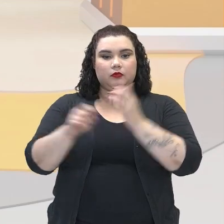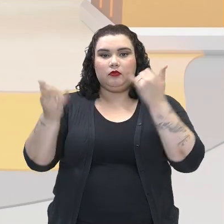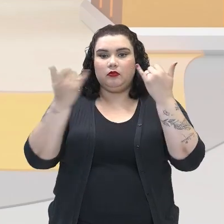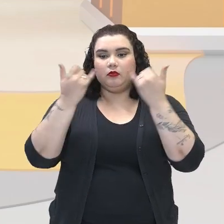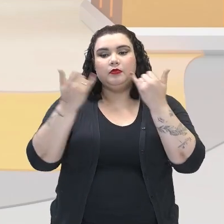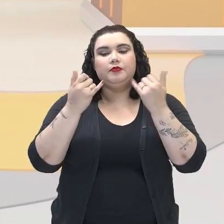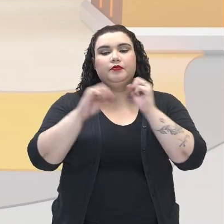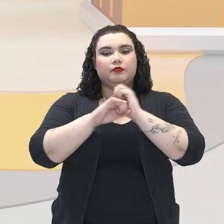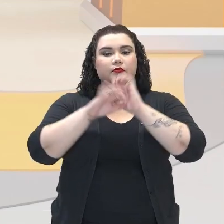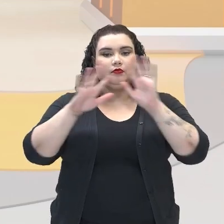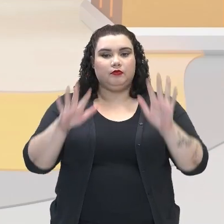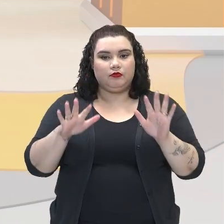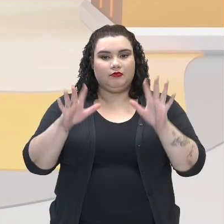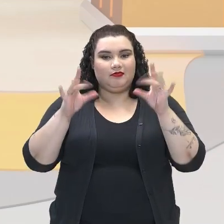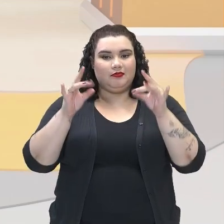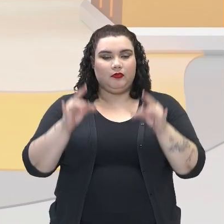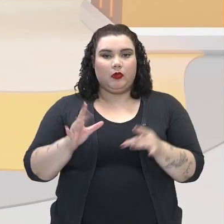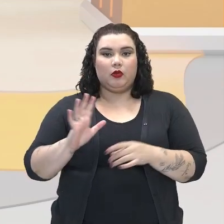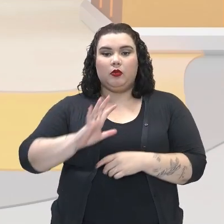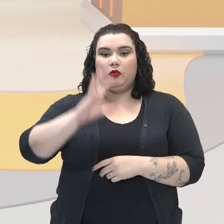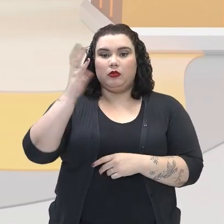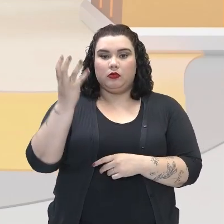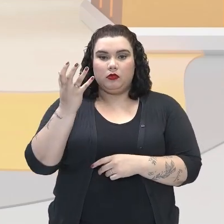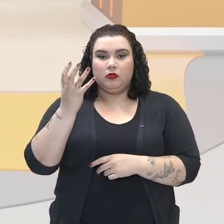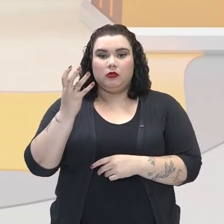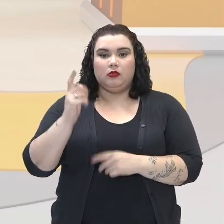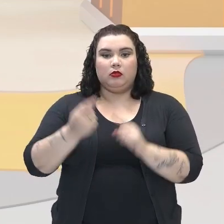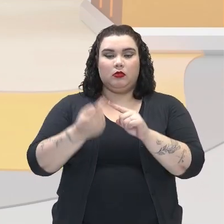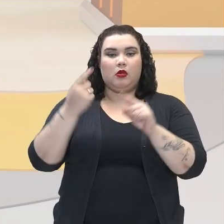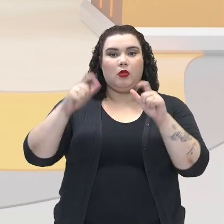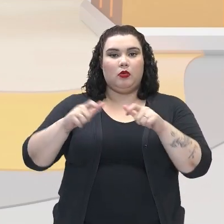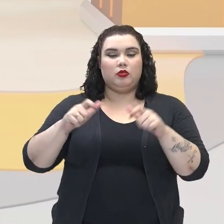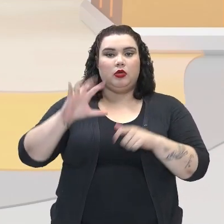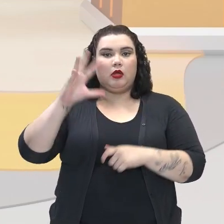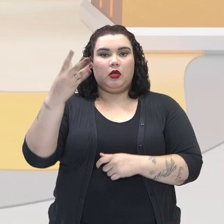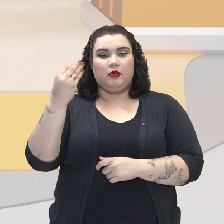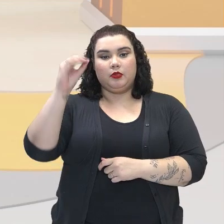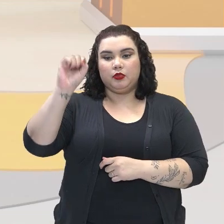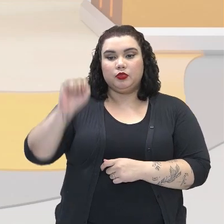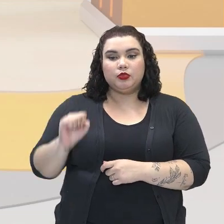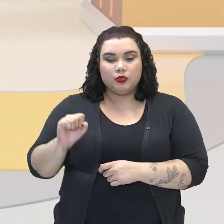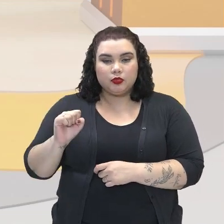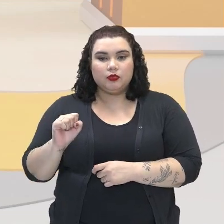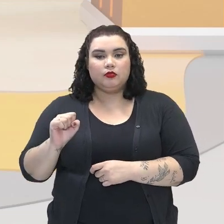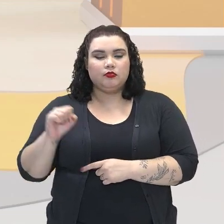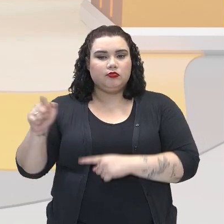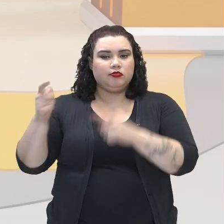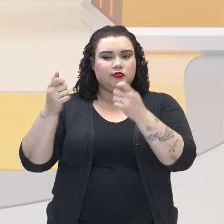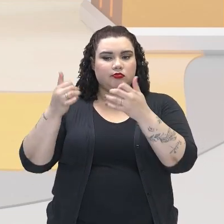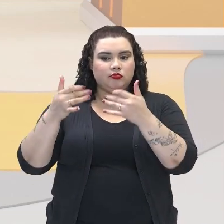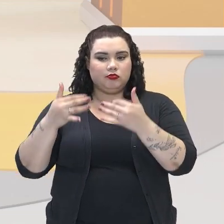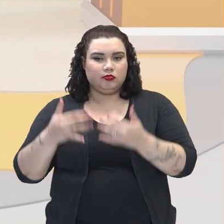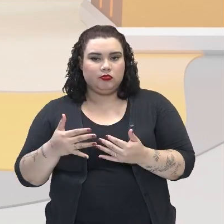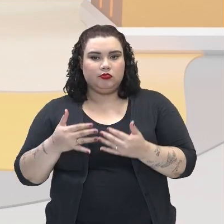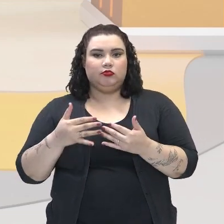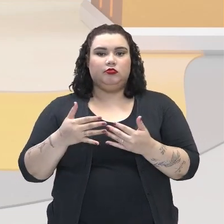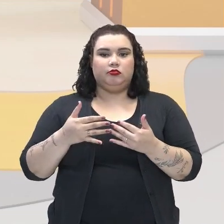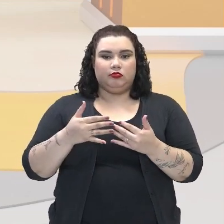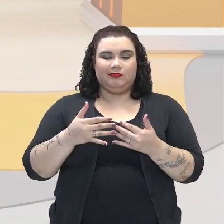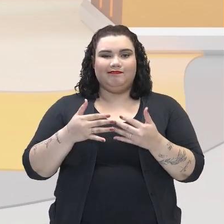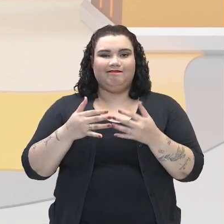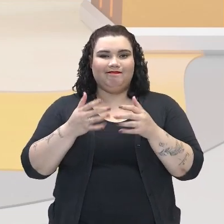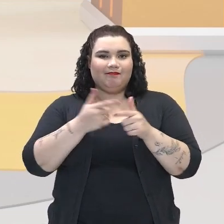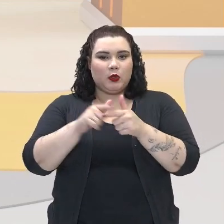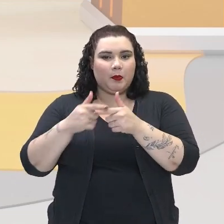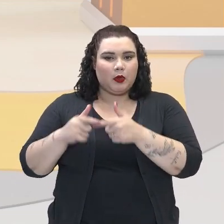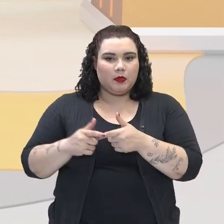muito pesadas do que aconteceram lá na África do Sul, né, Curumim? Curumim vai trazer uma situação ali muito chata